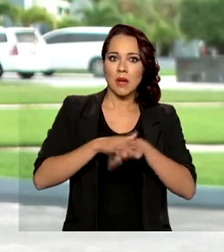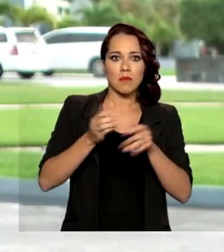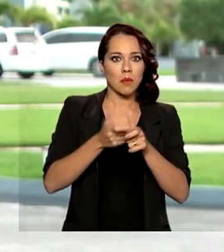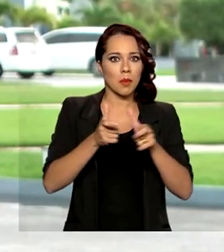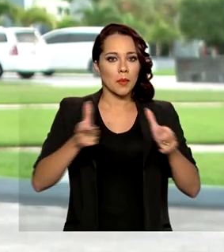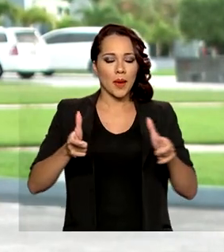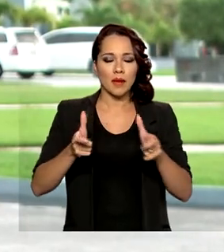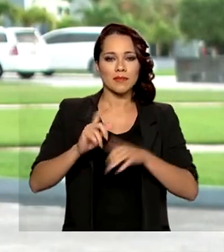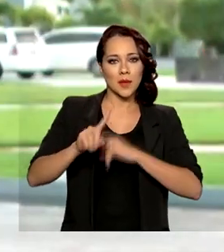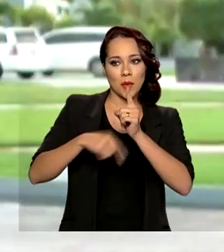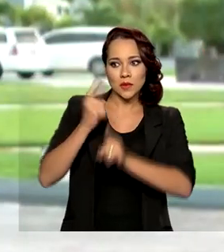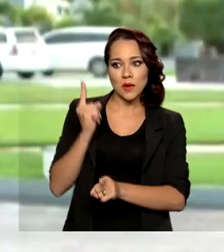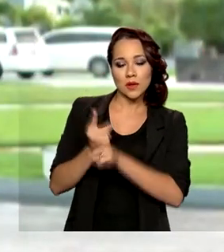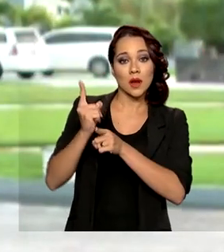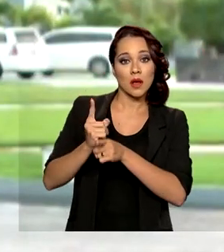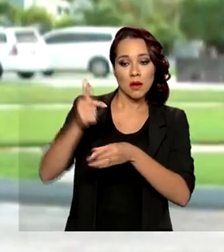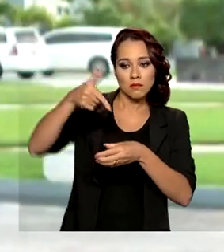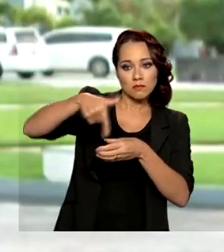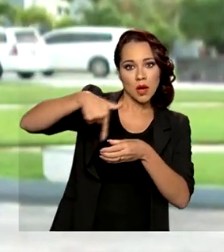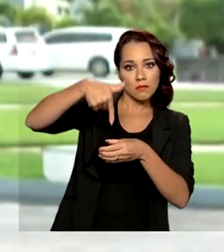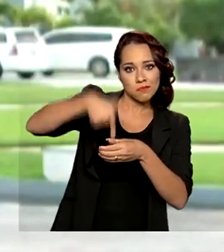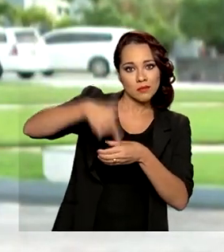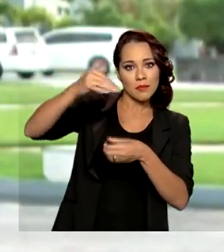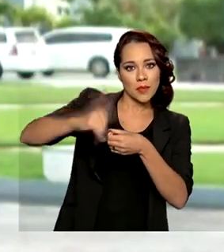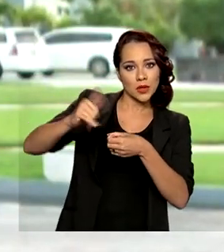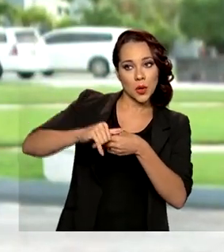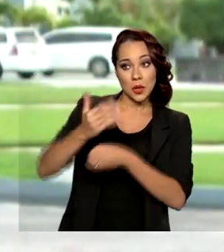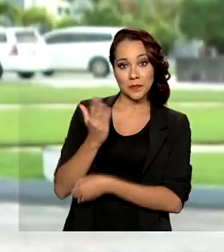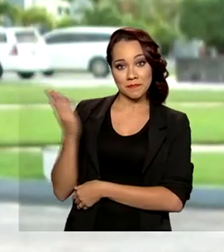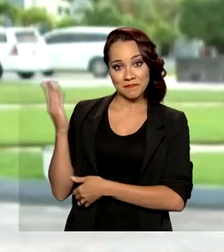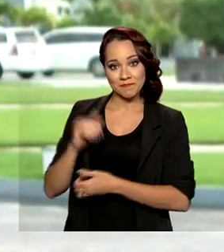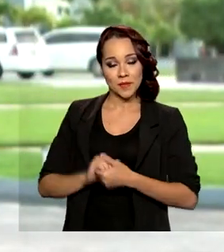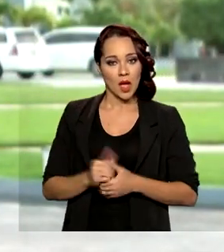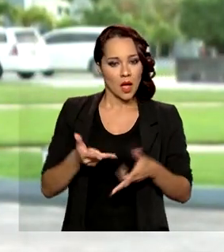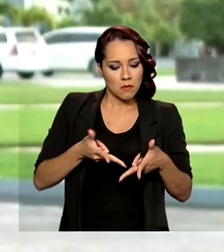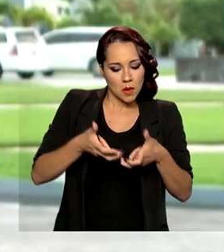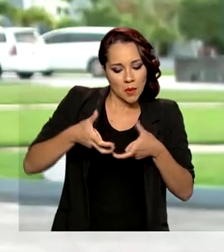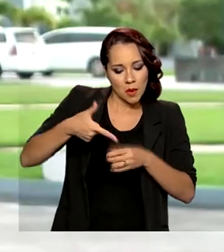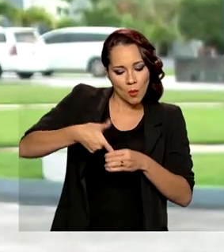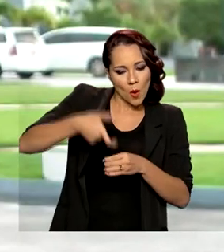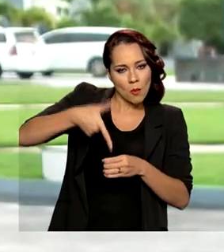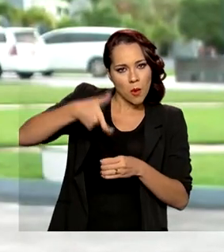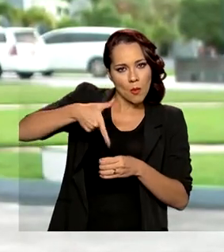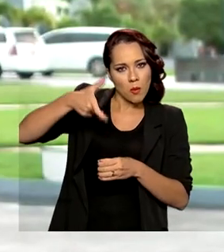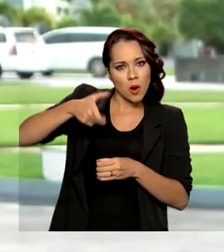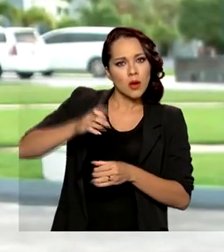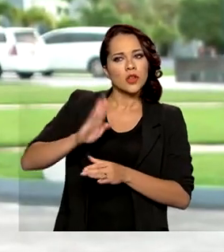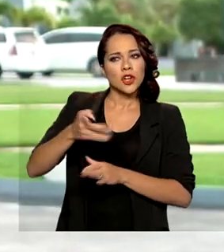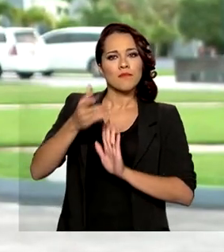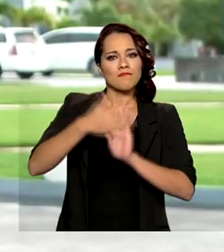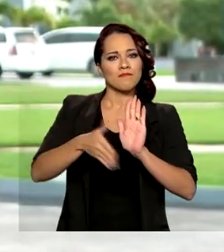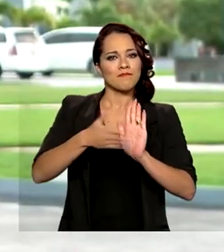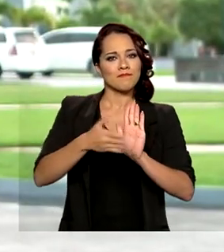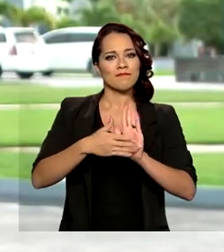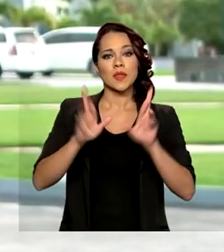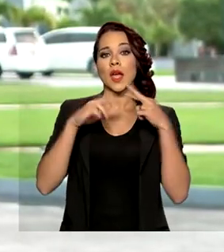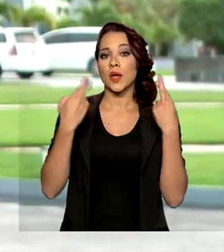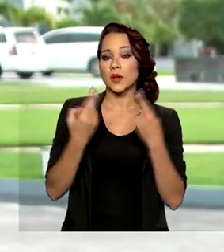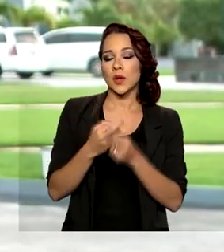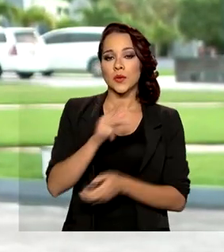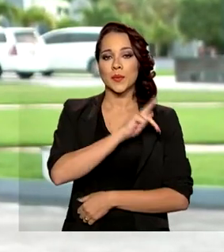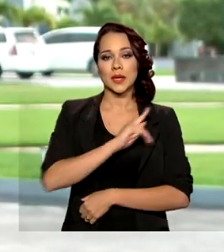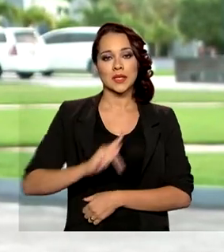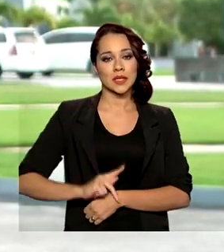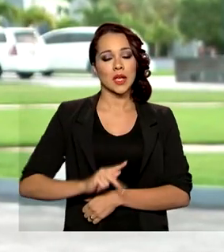anos com a descoberta de poços de petróleo por aqui. A exploração dessas reservas está na pauta da reunião entre o